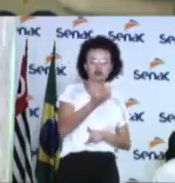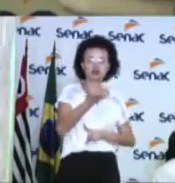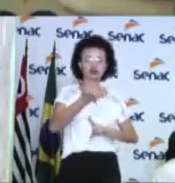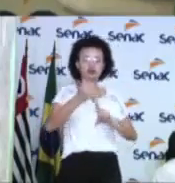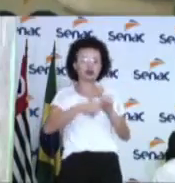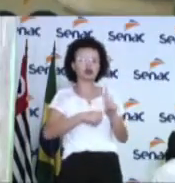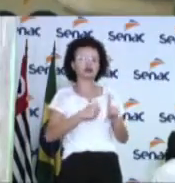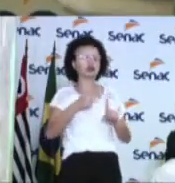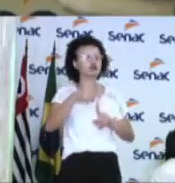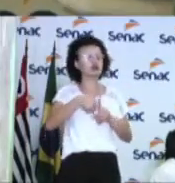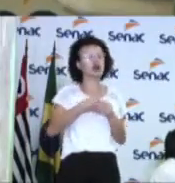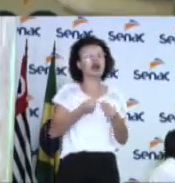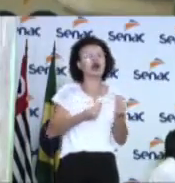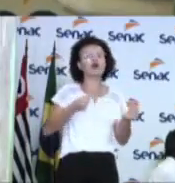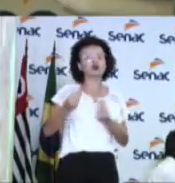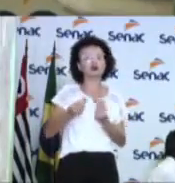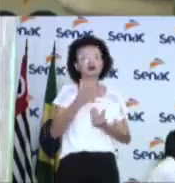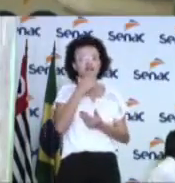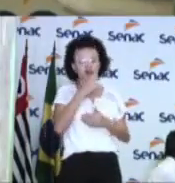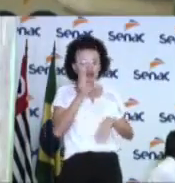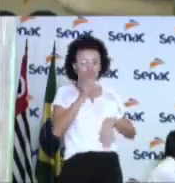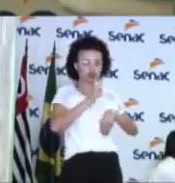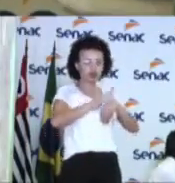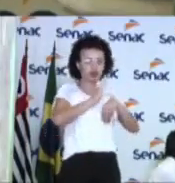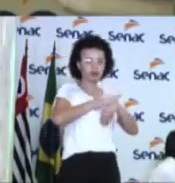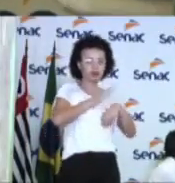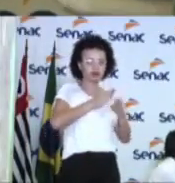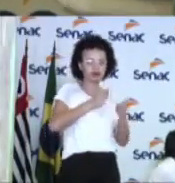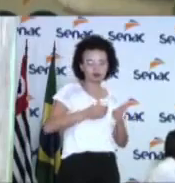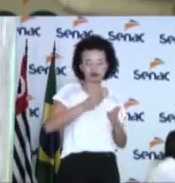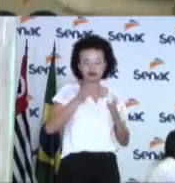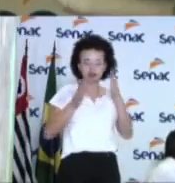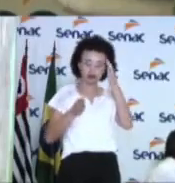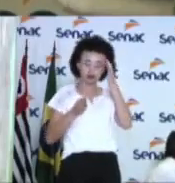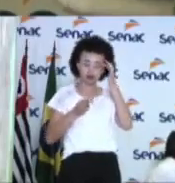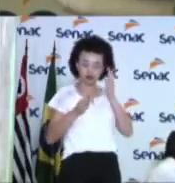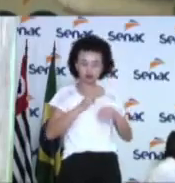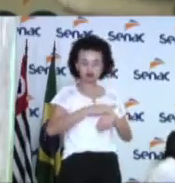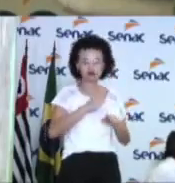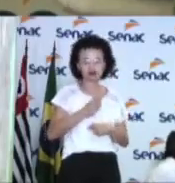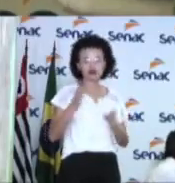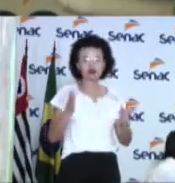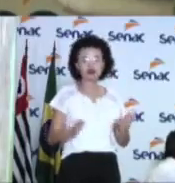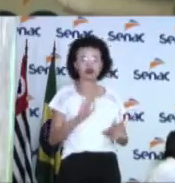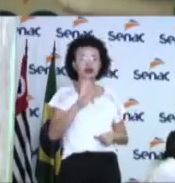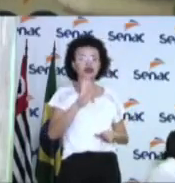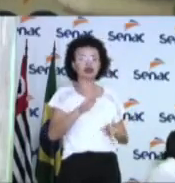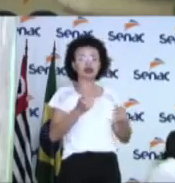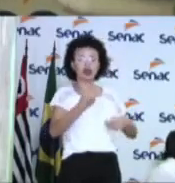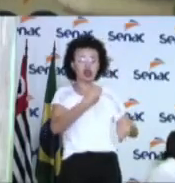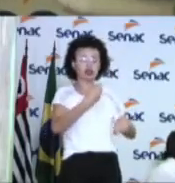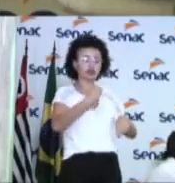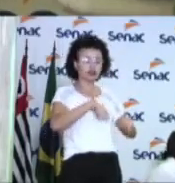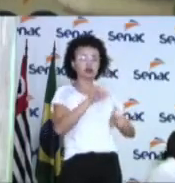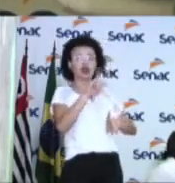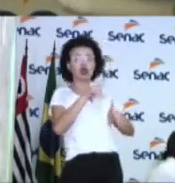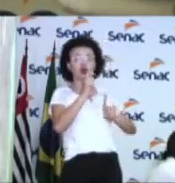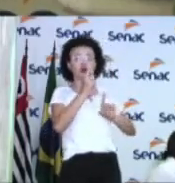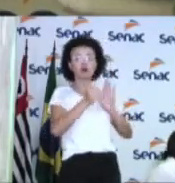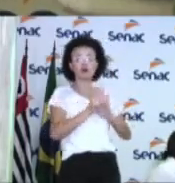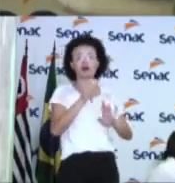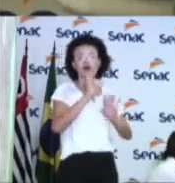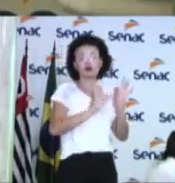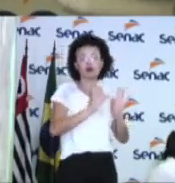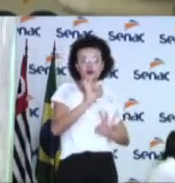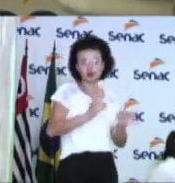são... Como é que vocês lidam com esse tempo, por mais que não seja necessariamente o primeiro projeto de